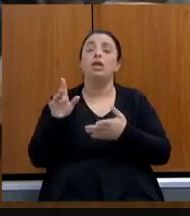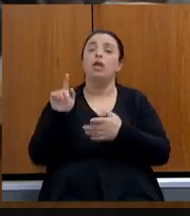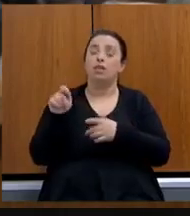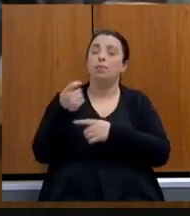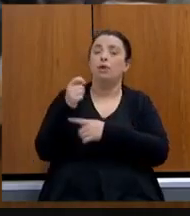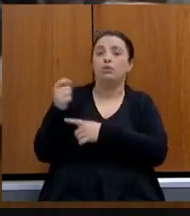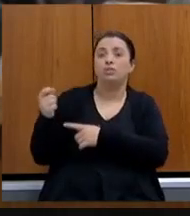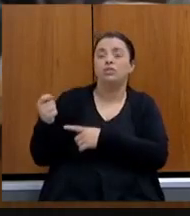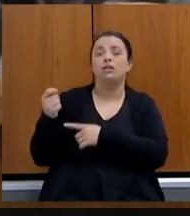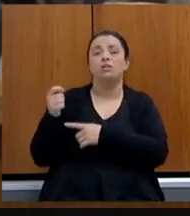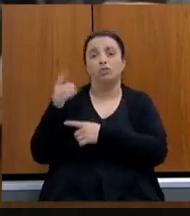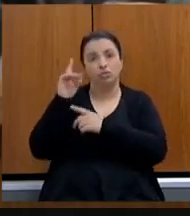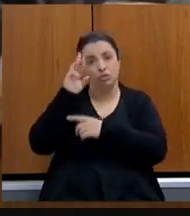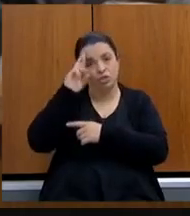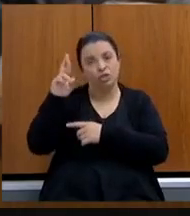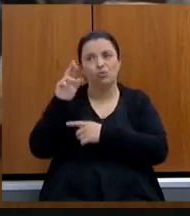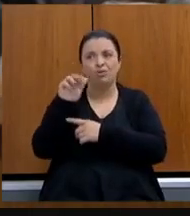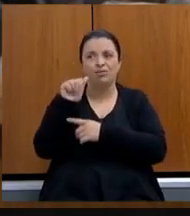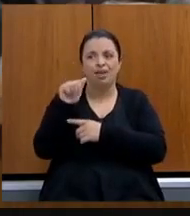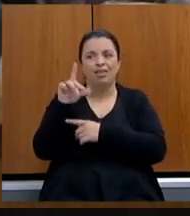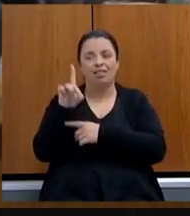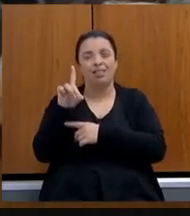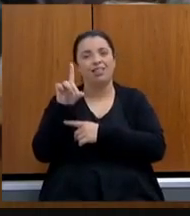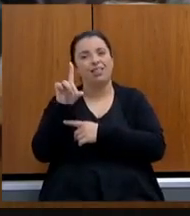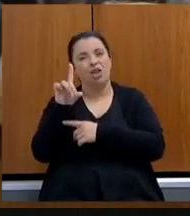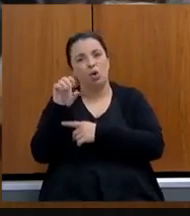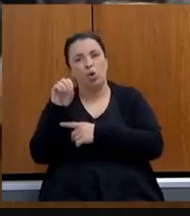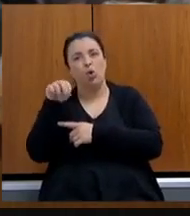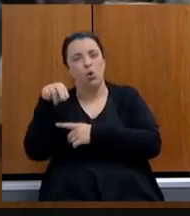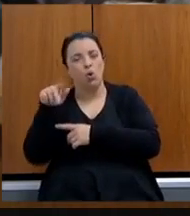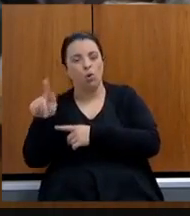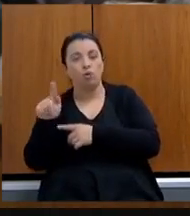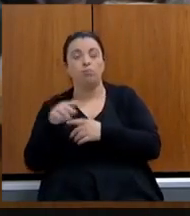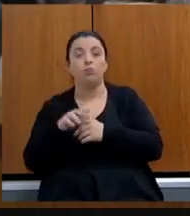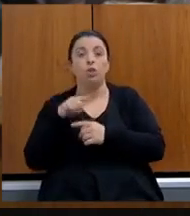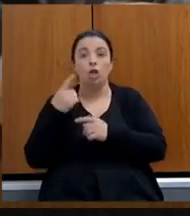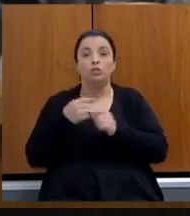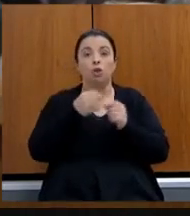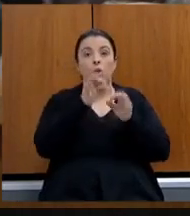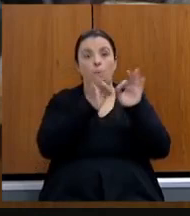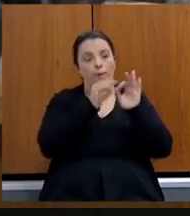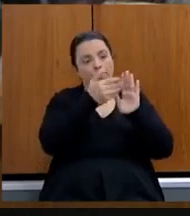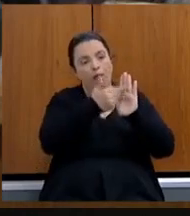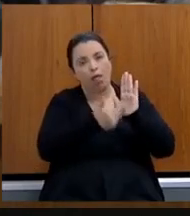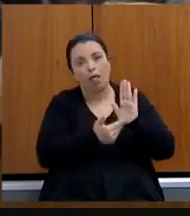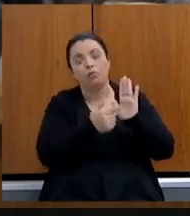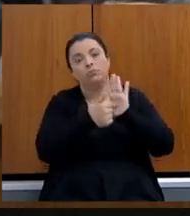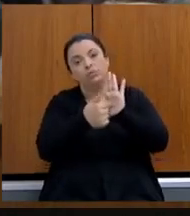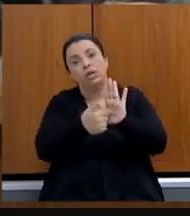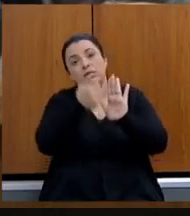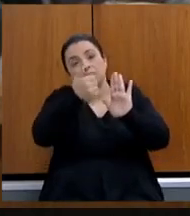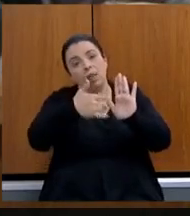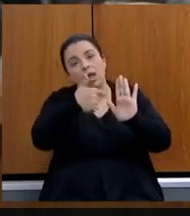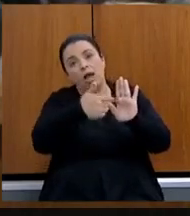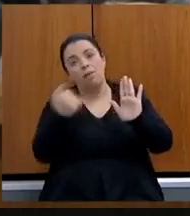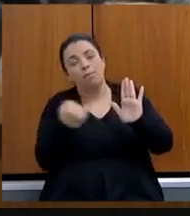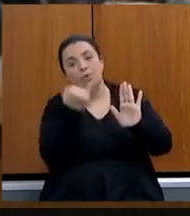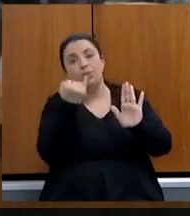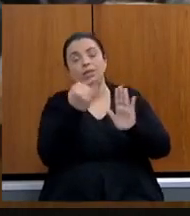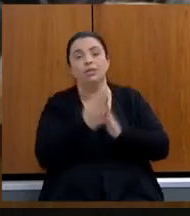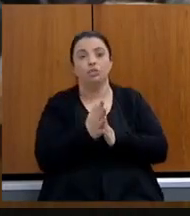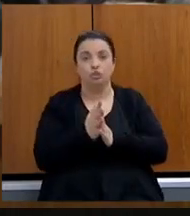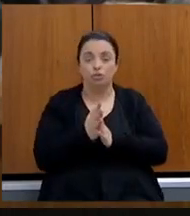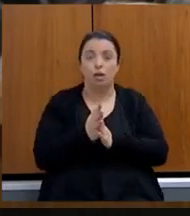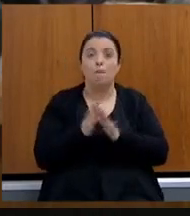adeomg né tivemos a oportunidade de apresentar o processo e explicar da importância dele mas realmente não